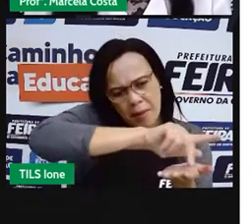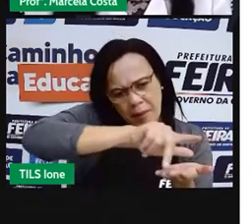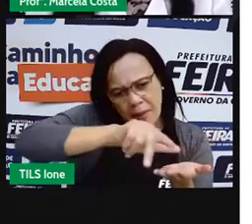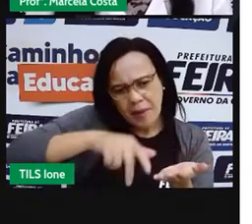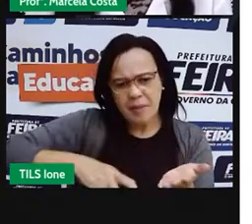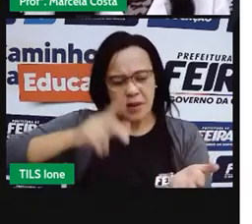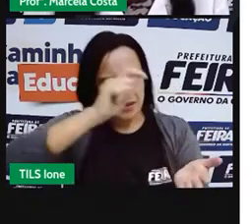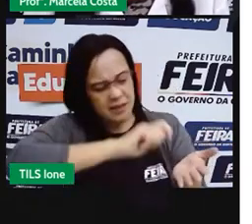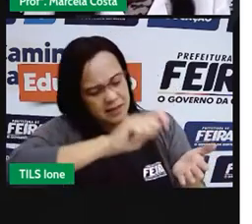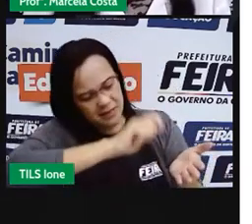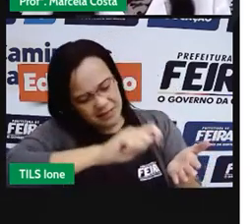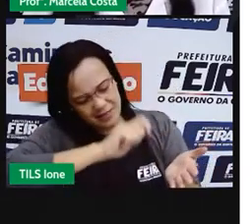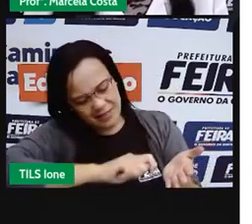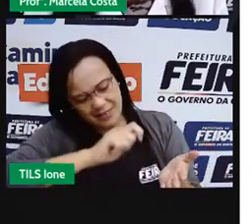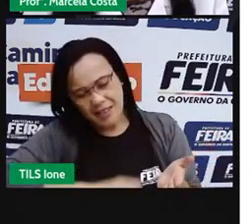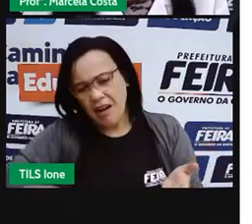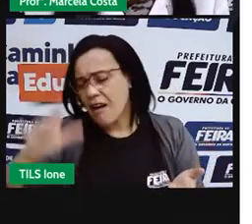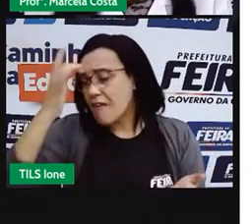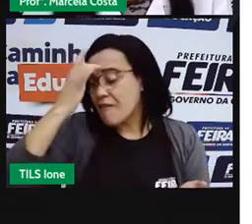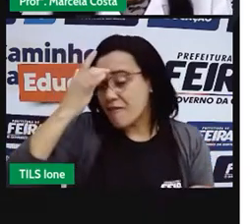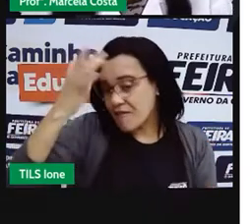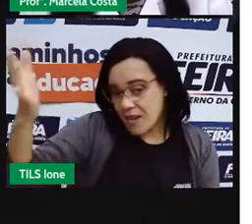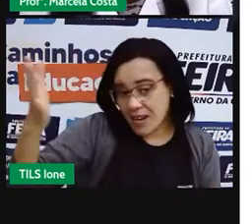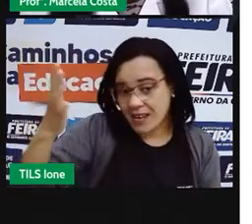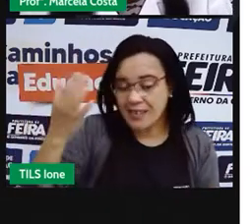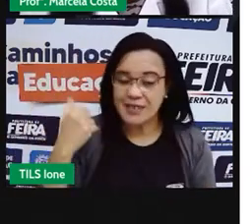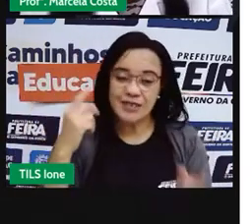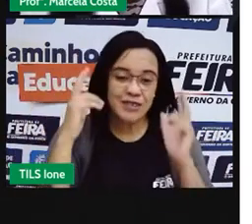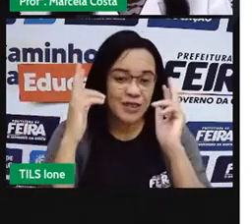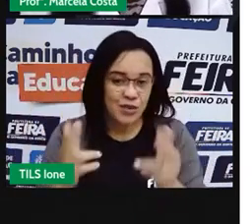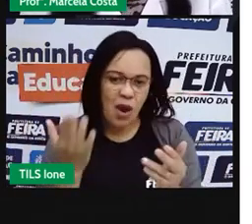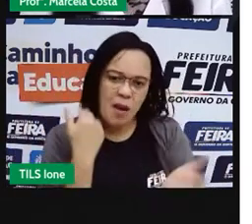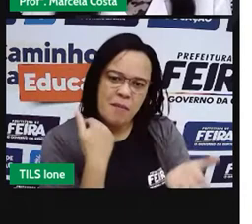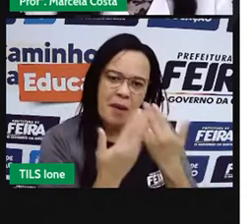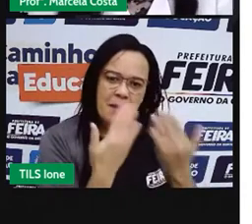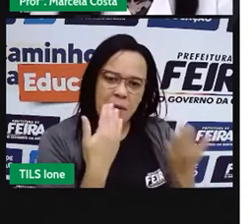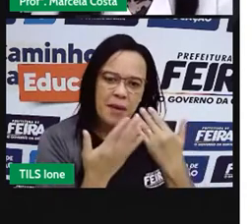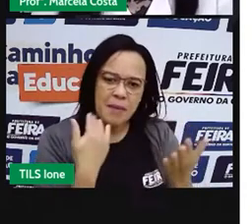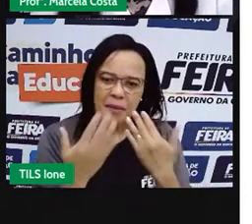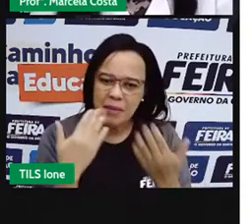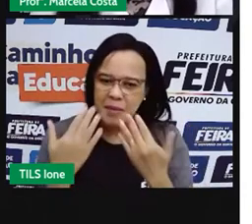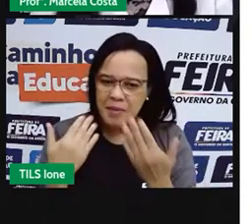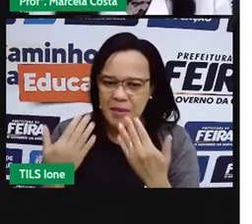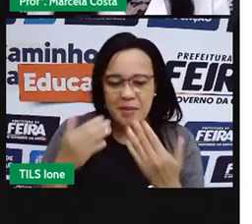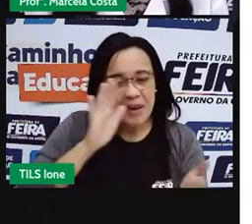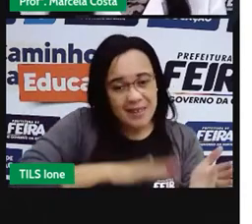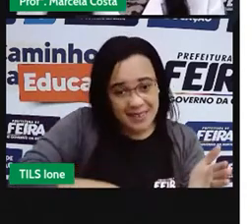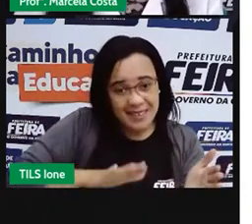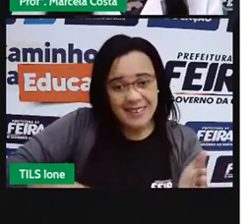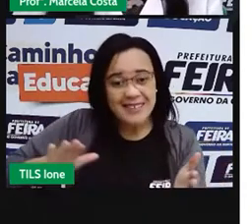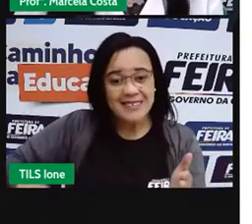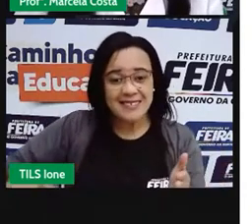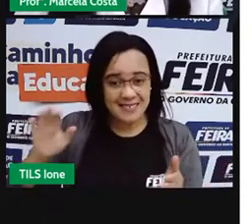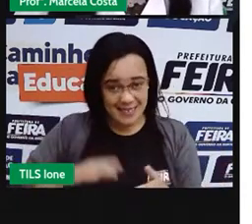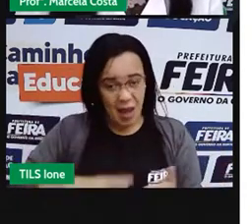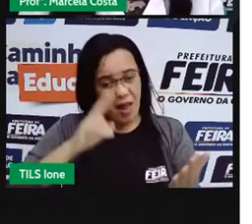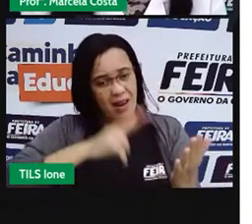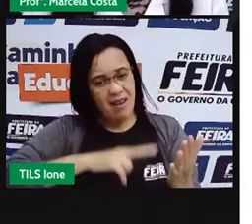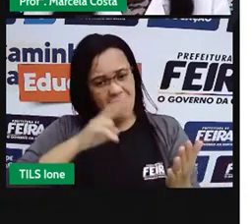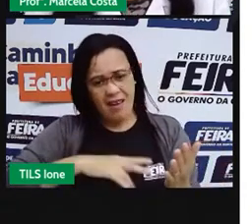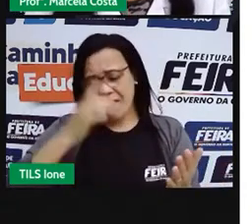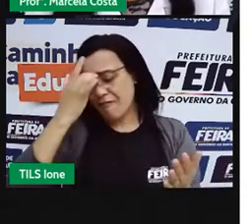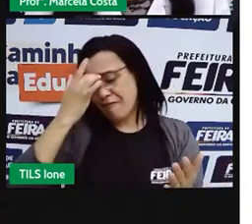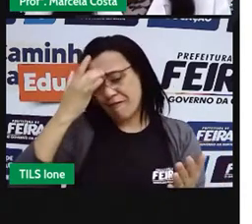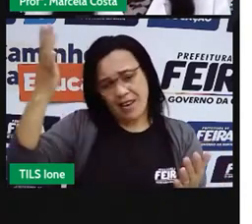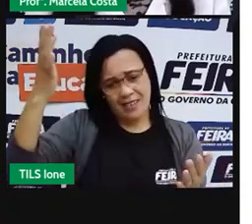que conversasse com o universo das crianças. Por isso que tem uma linguagem fácil de entender e